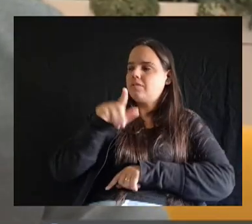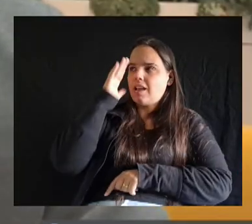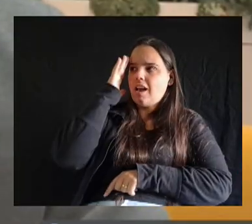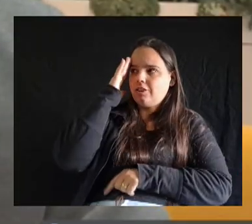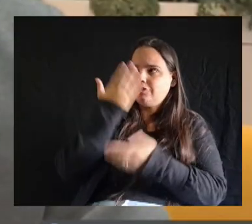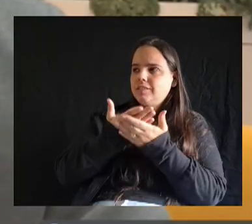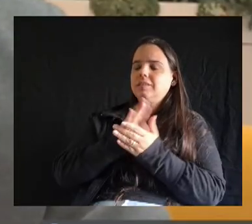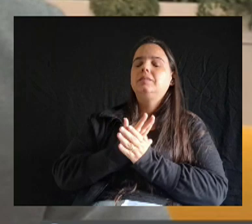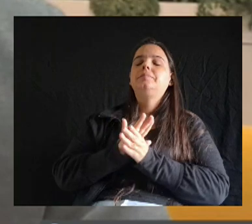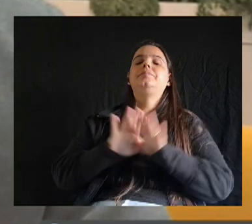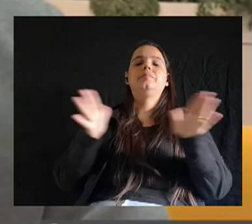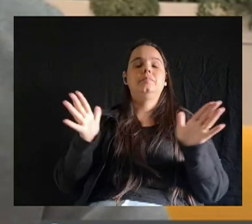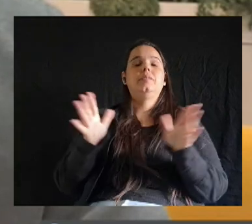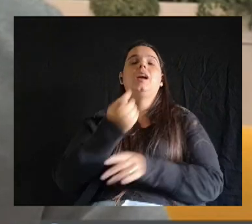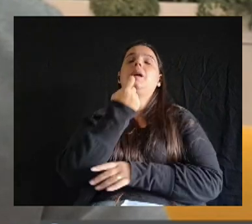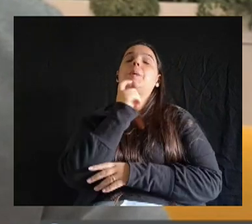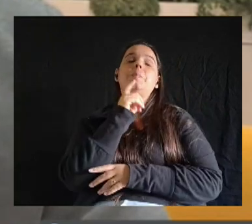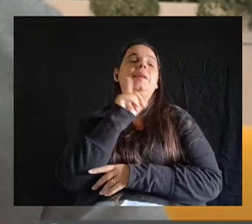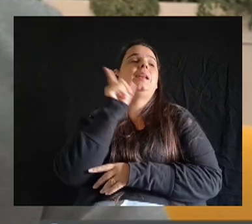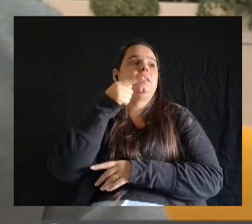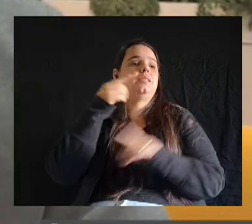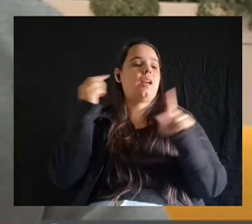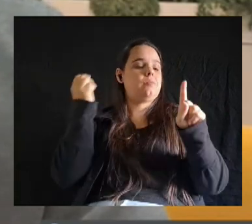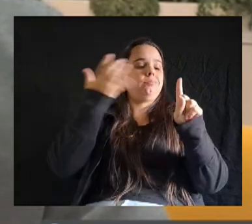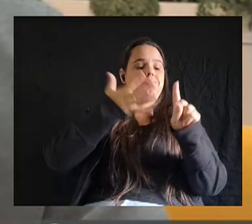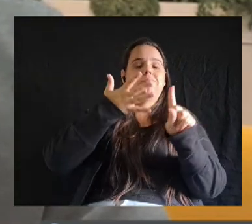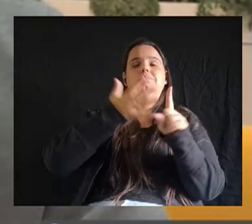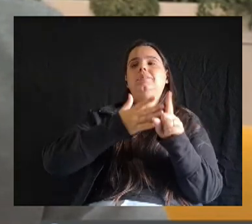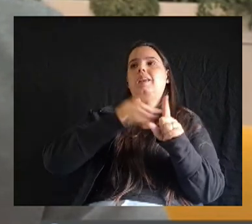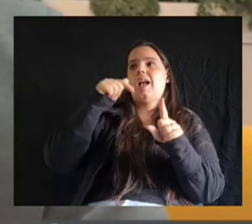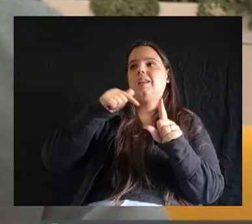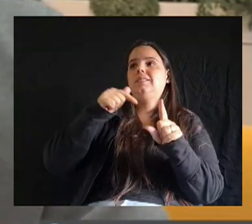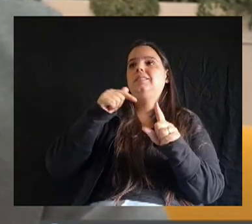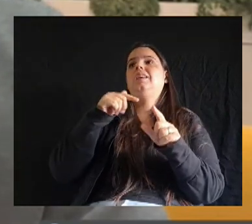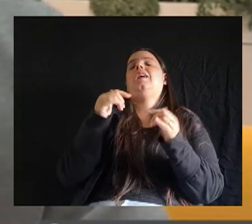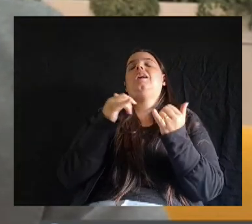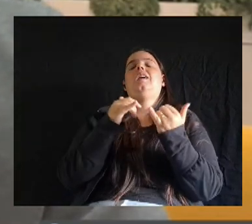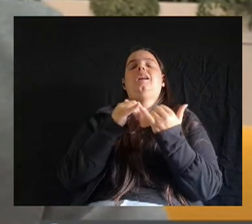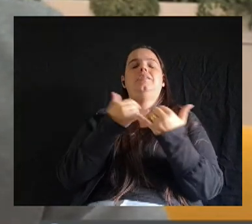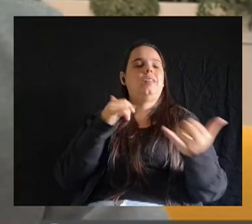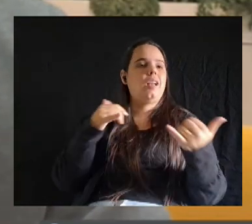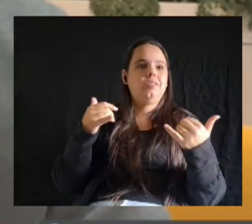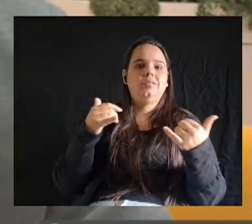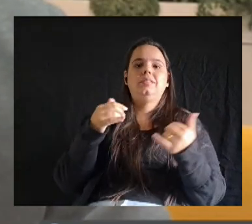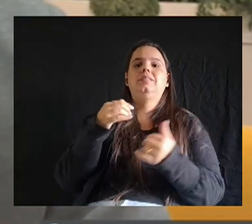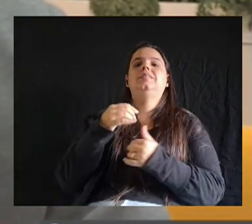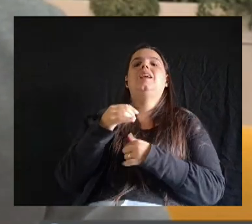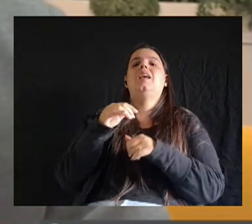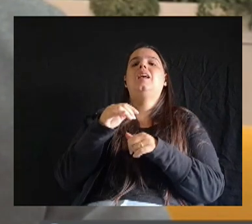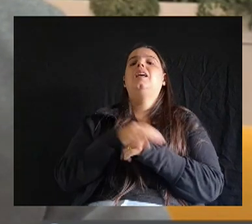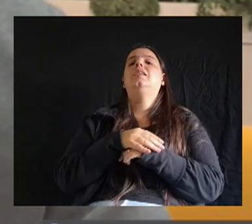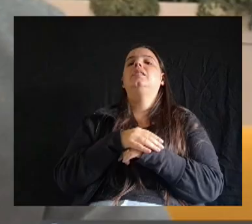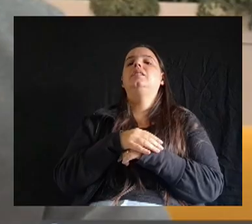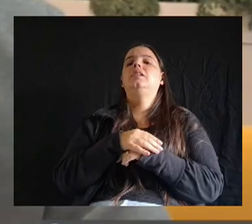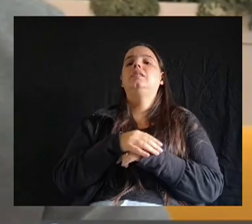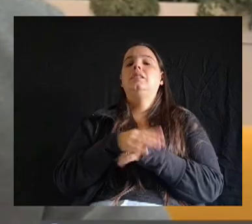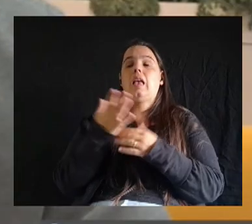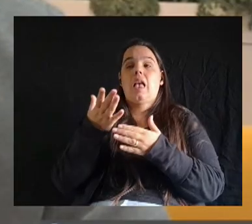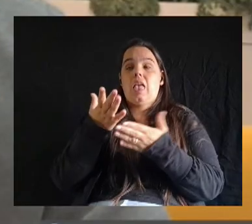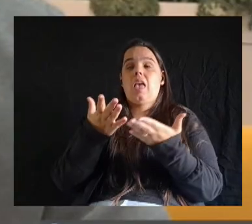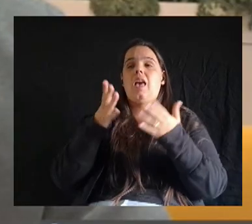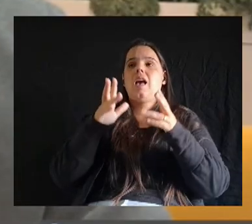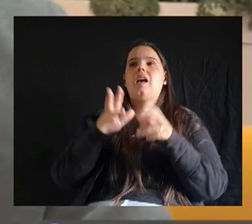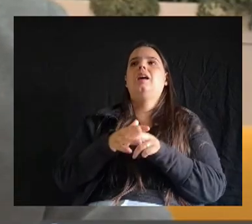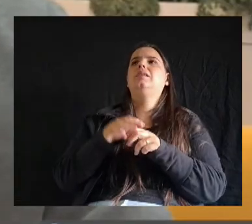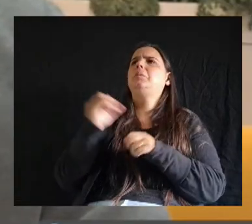ela é um destaque, né, na inovação tecnológica no Brasil. A gente brinca que é o nosso Vale do Silício, né? Então, ela tem liderança em